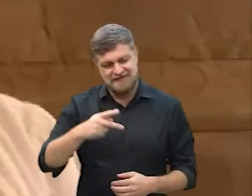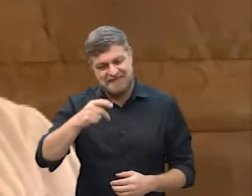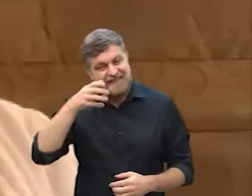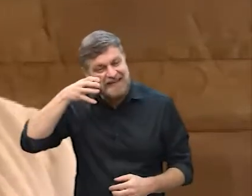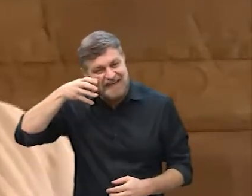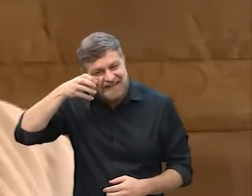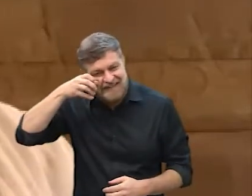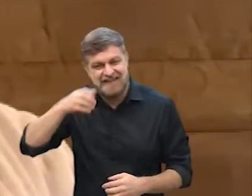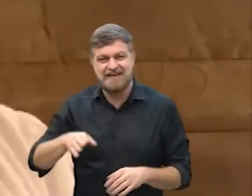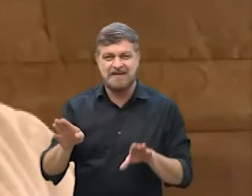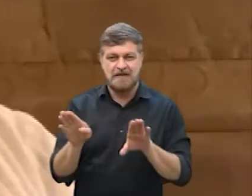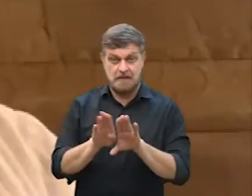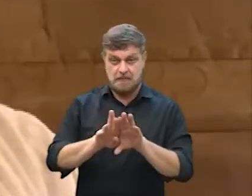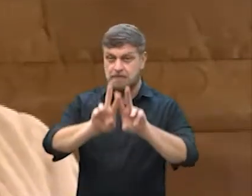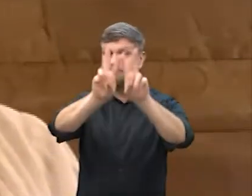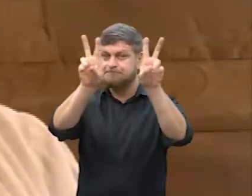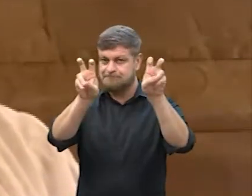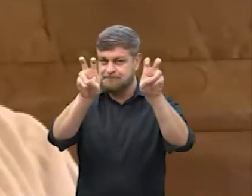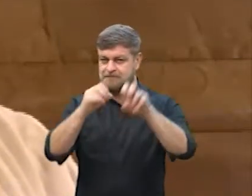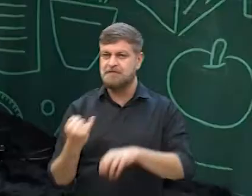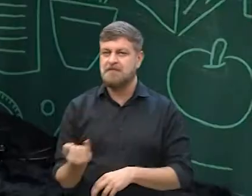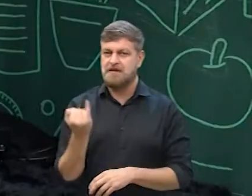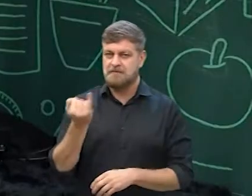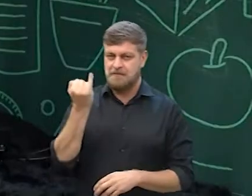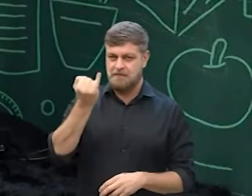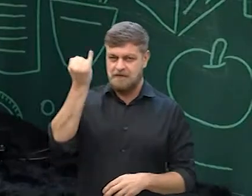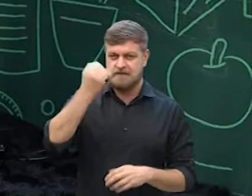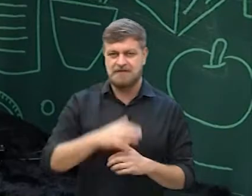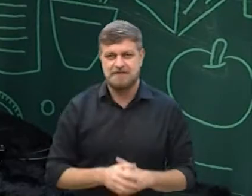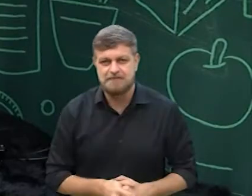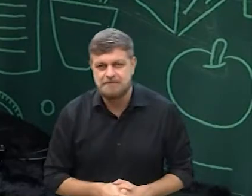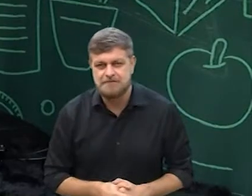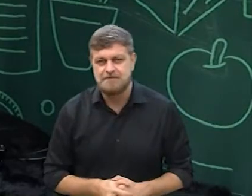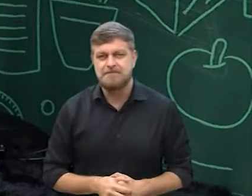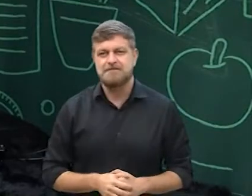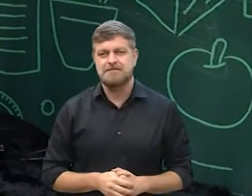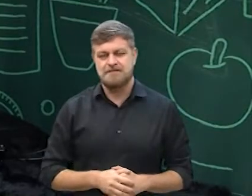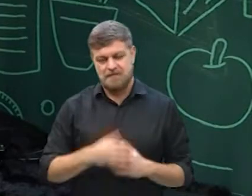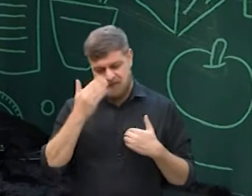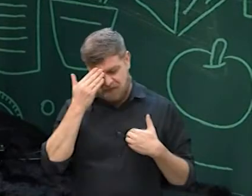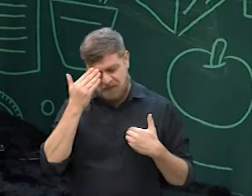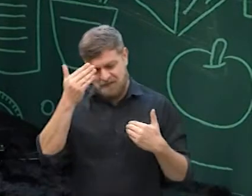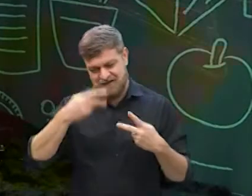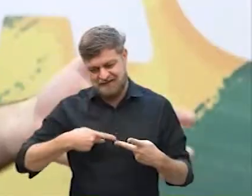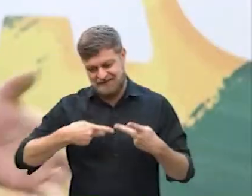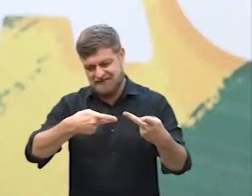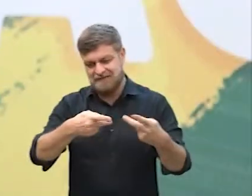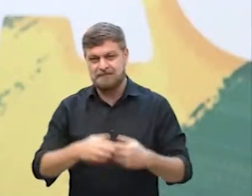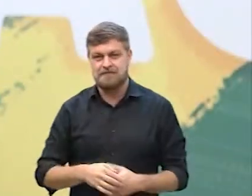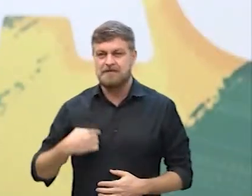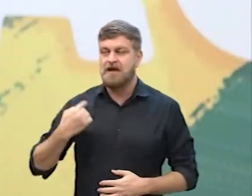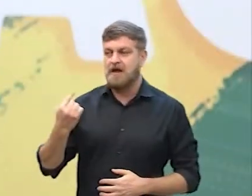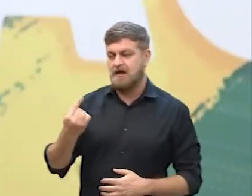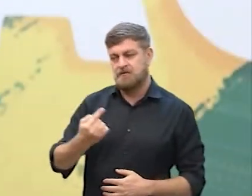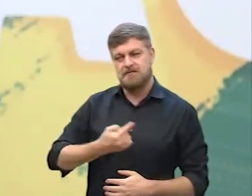e também falar sobre um assunto tão importante, não é? Obrigada pelo convite. Imagina, a gente é que agradece, professora. Bom,